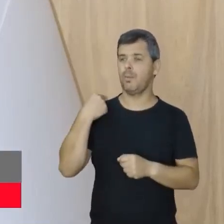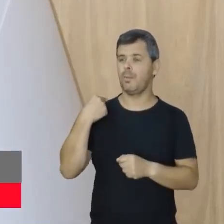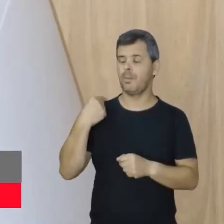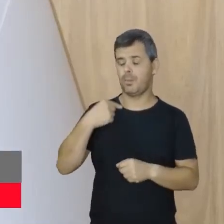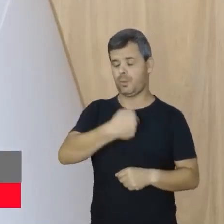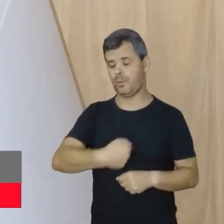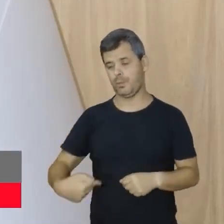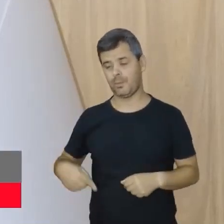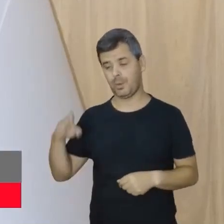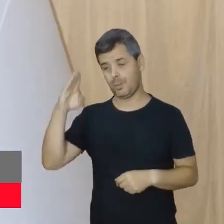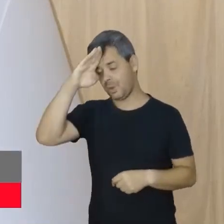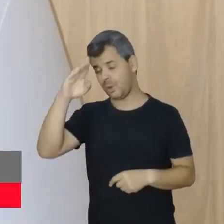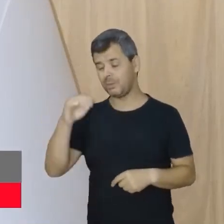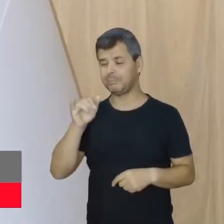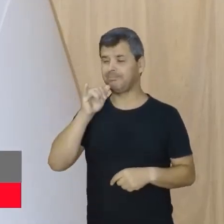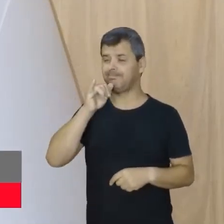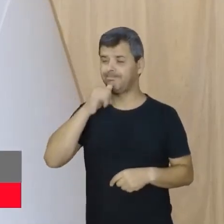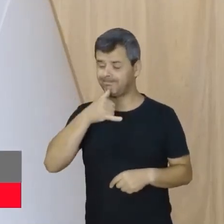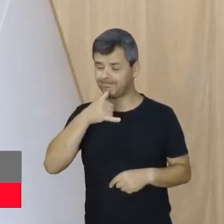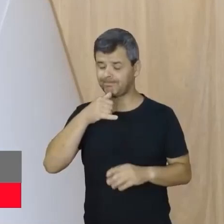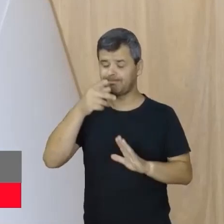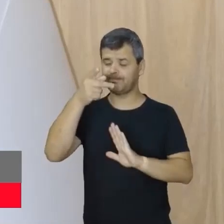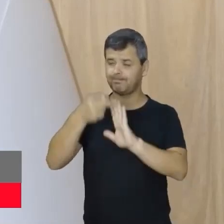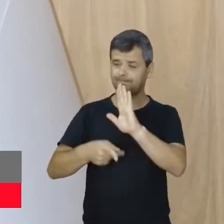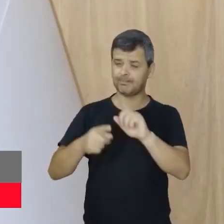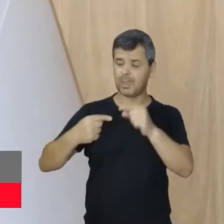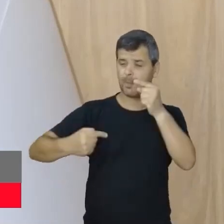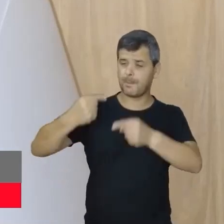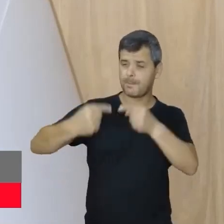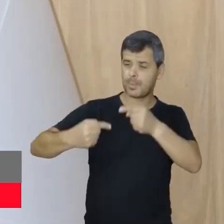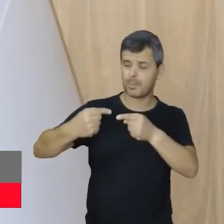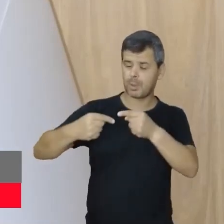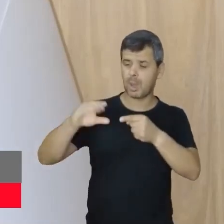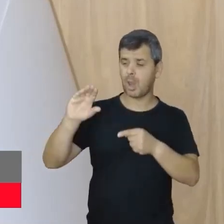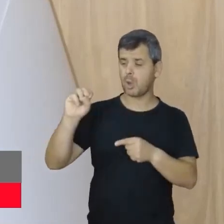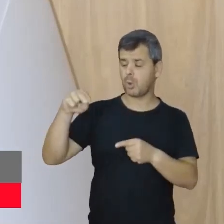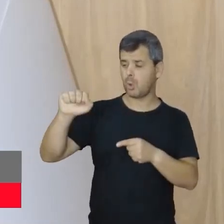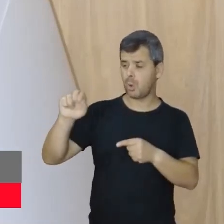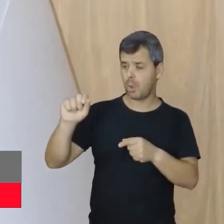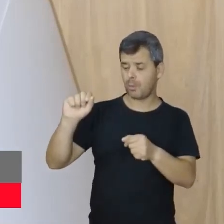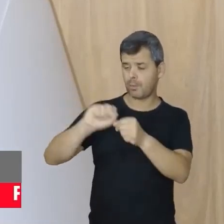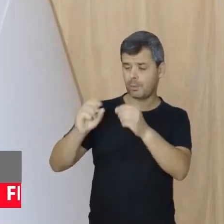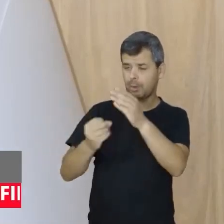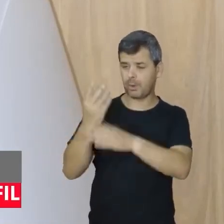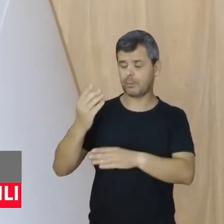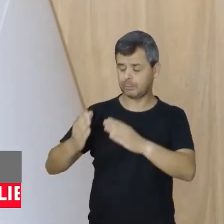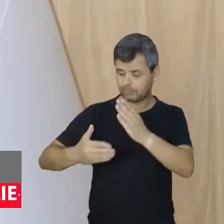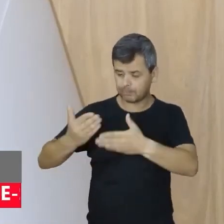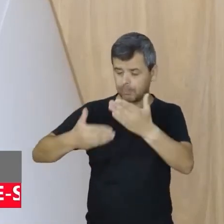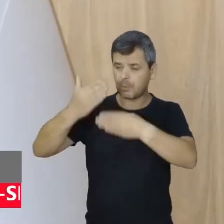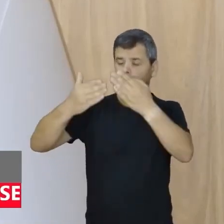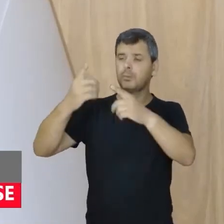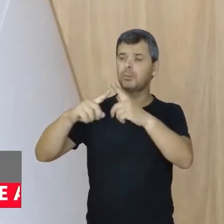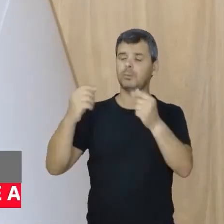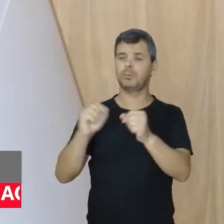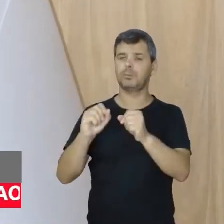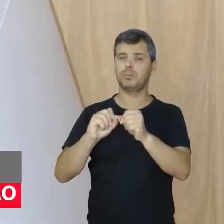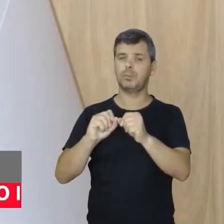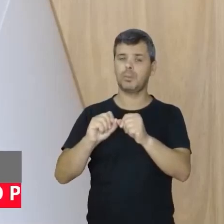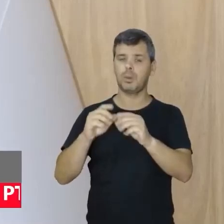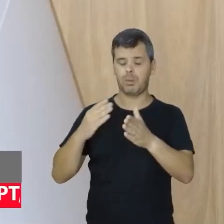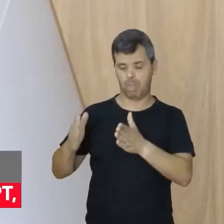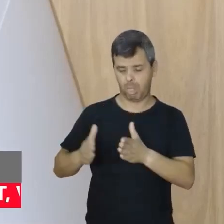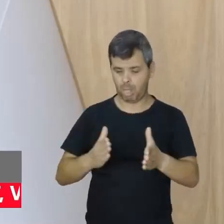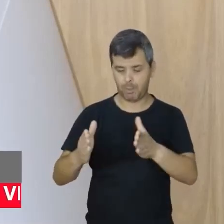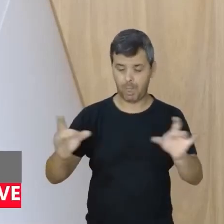infelizmente, este programa e muitas outras políticas que a CONAB operacionaliza, desenvolve, estavam